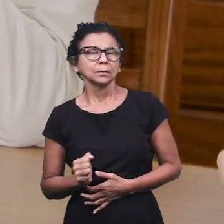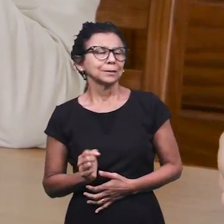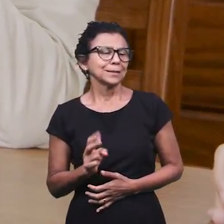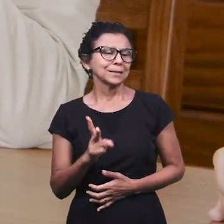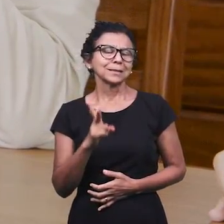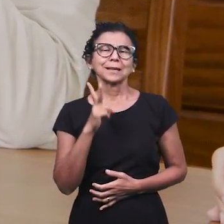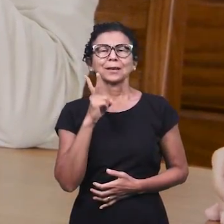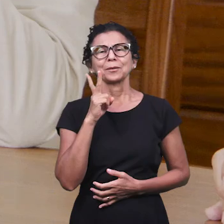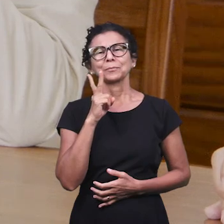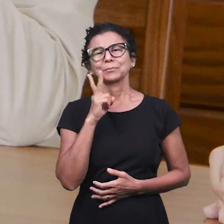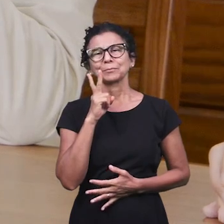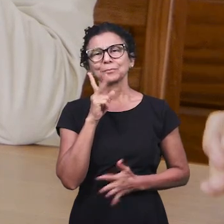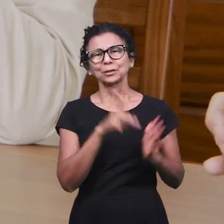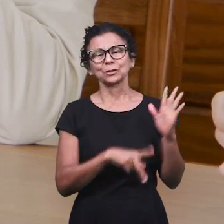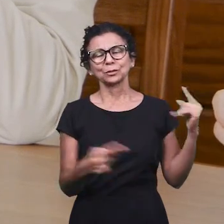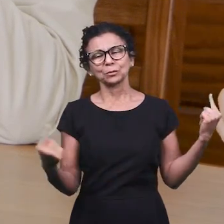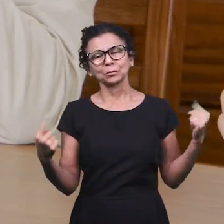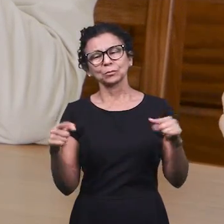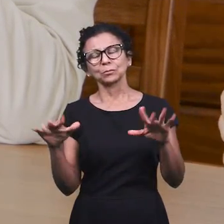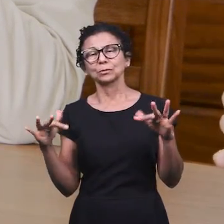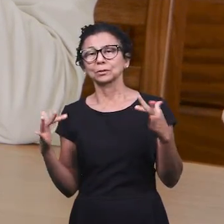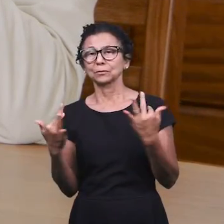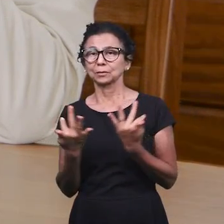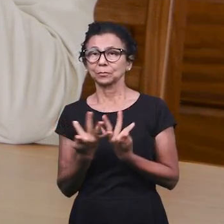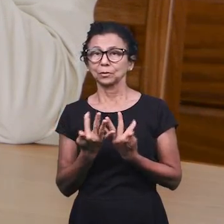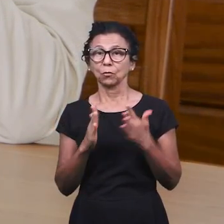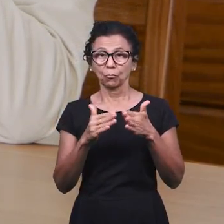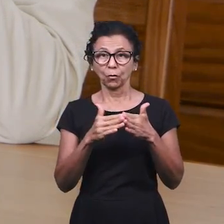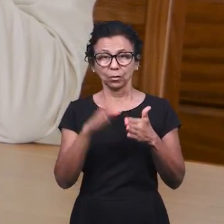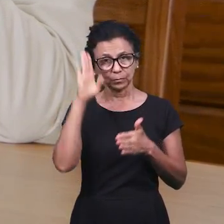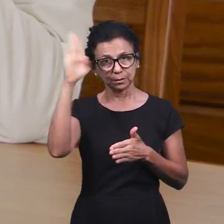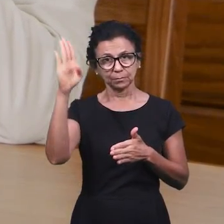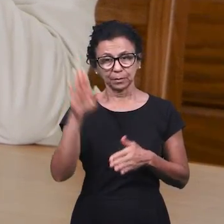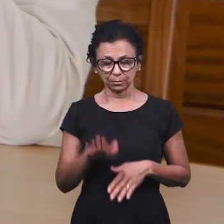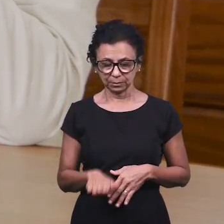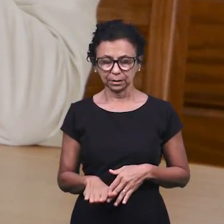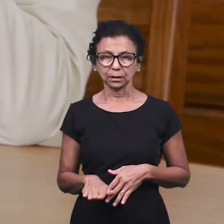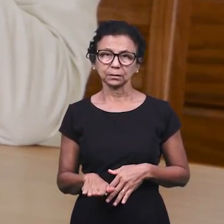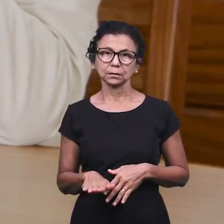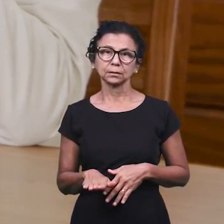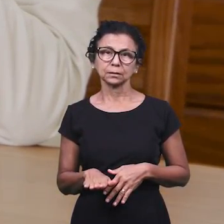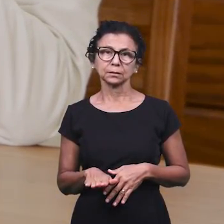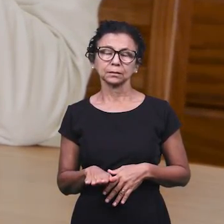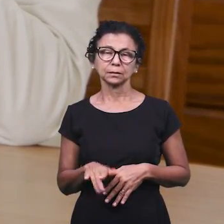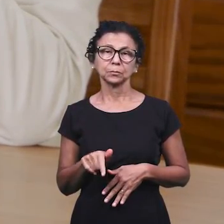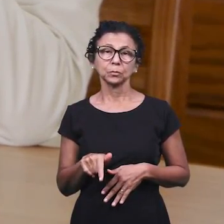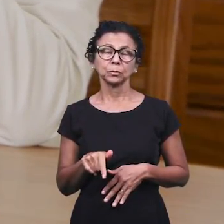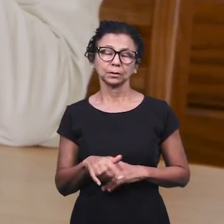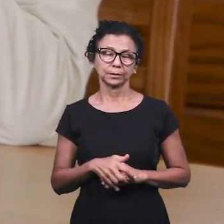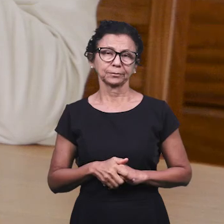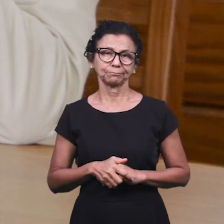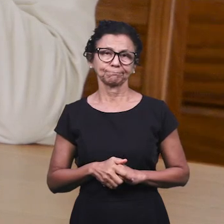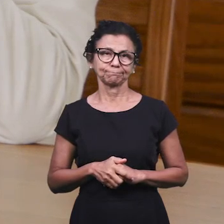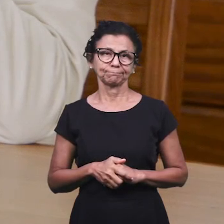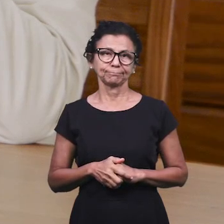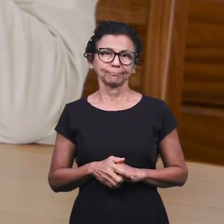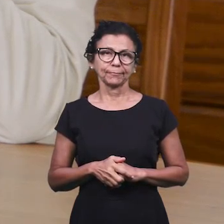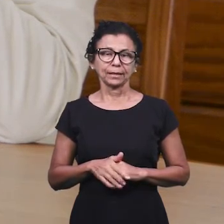atacadas. É um ataque muito forte nas famílias, principalmente nas crianças, porque a formação da